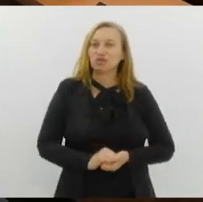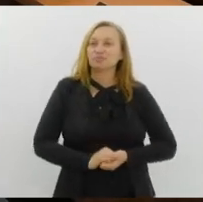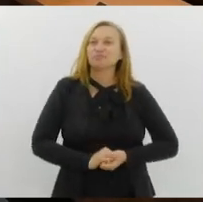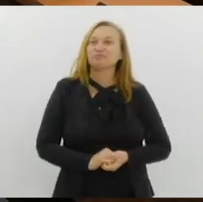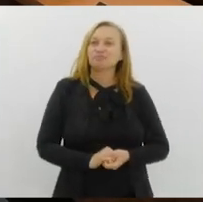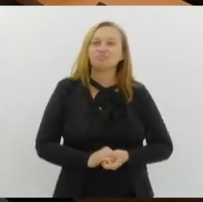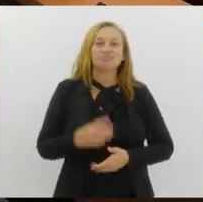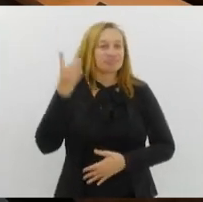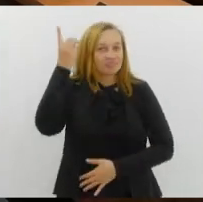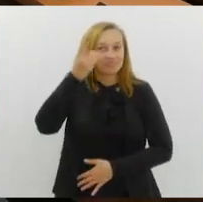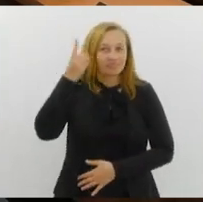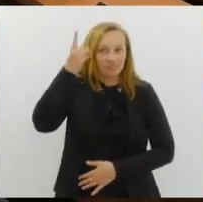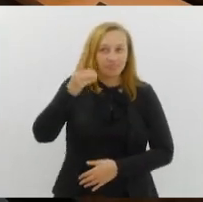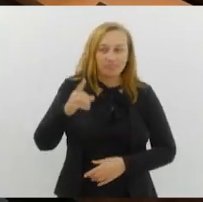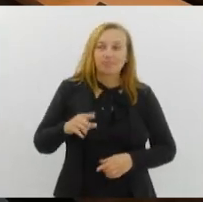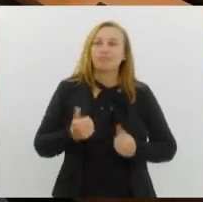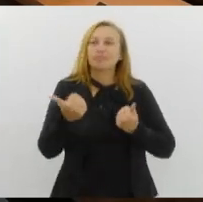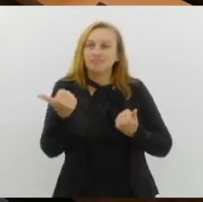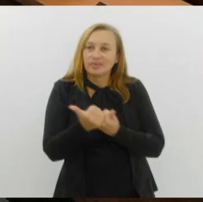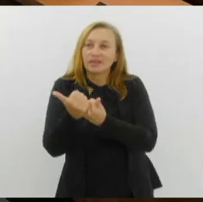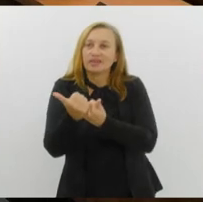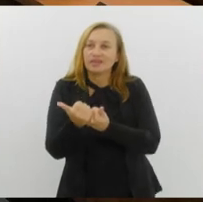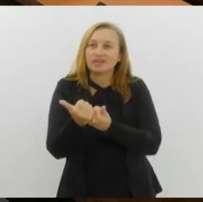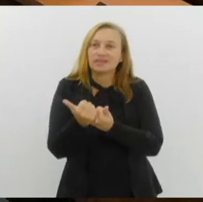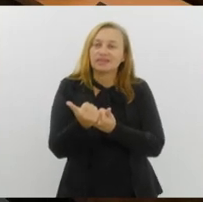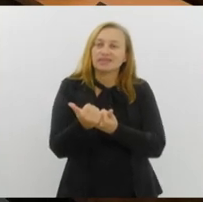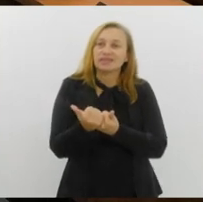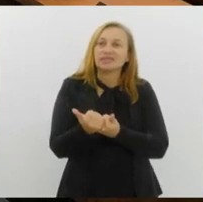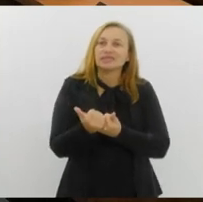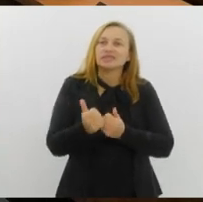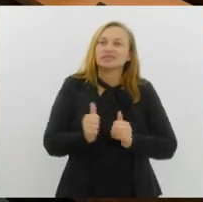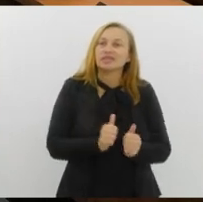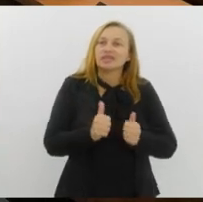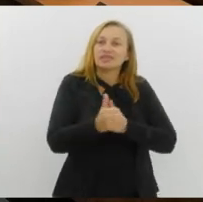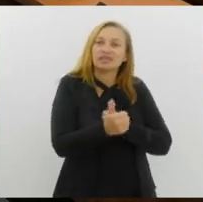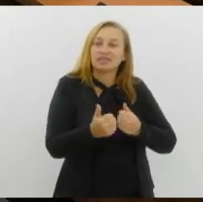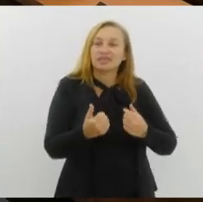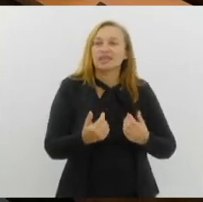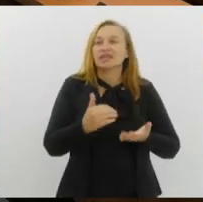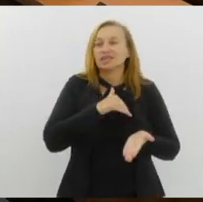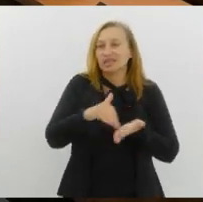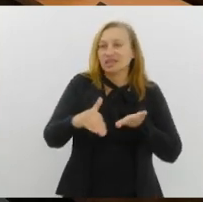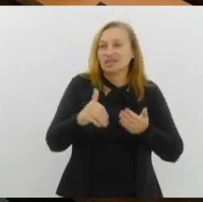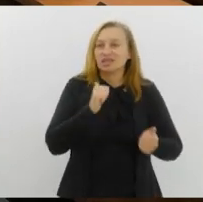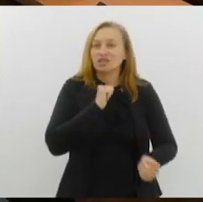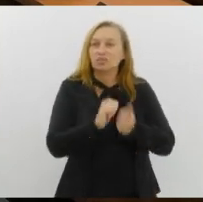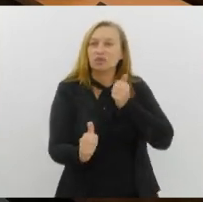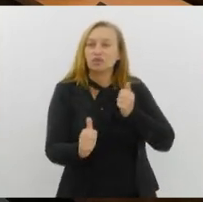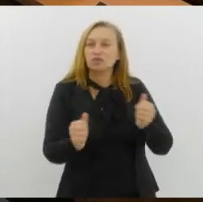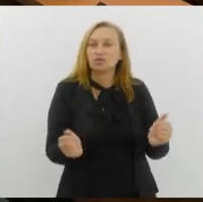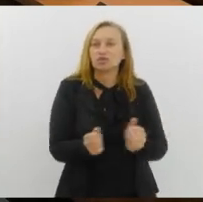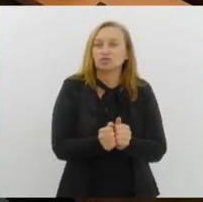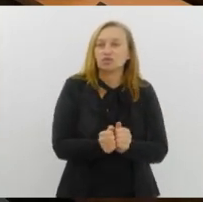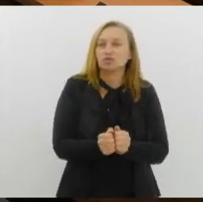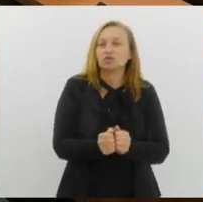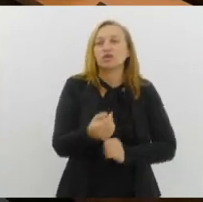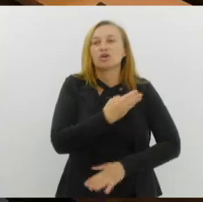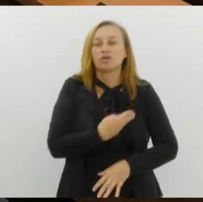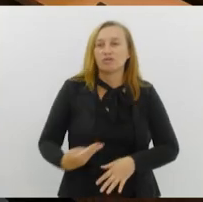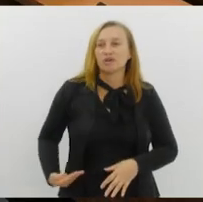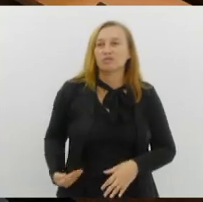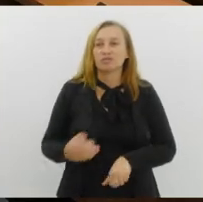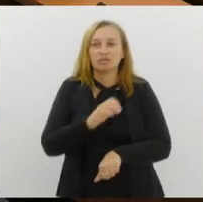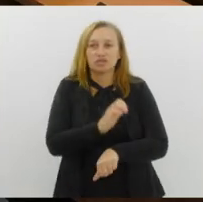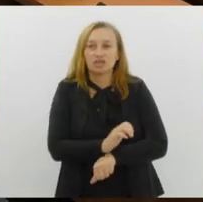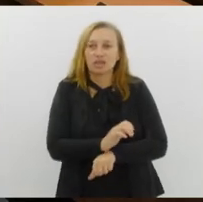deputado parceiro de ajudar, de colaborar, e à frente da Secretaria de Esporte lá, junto ao governo do Estado, desempenhou uma ótima